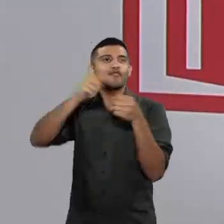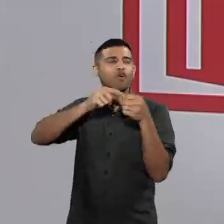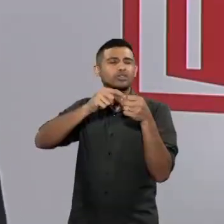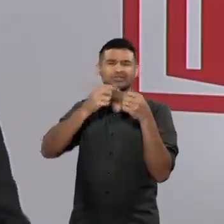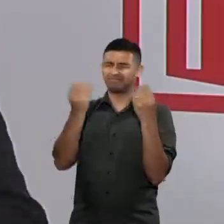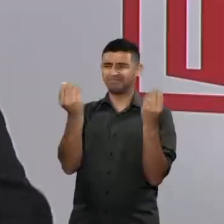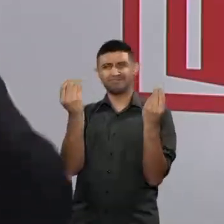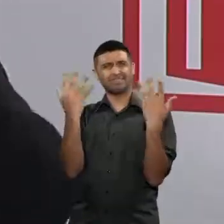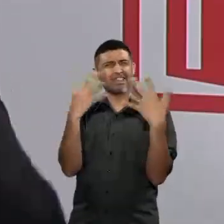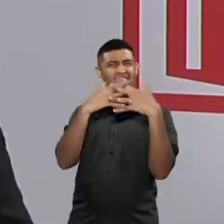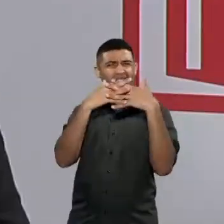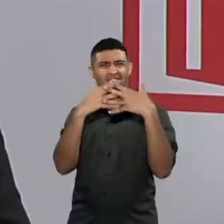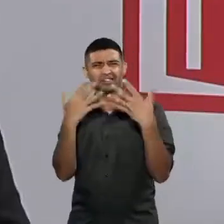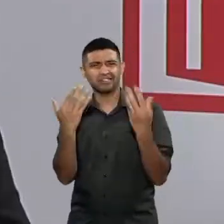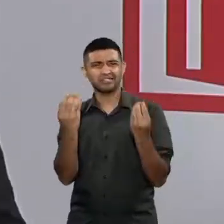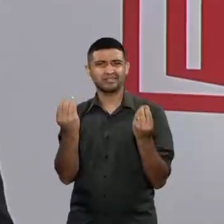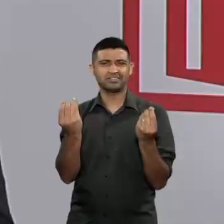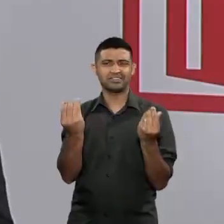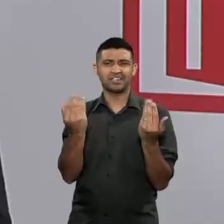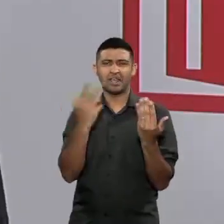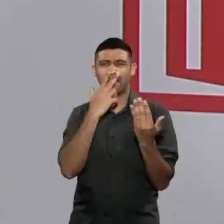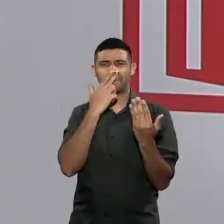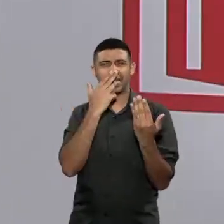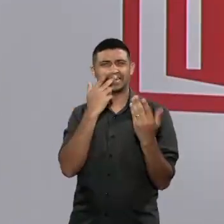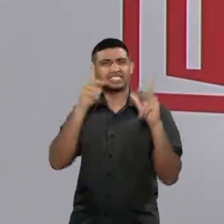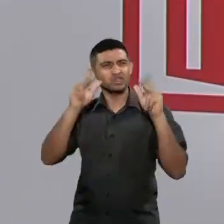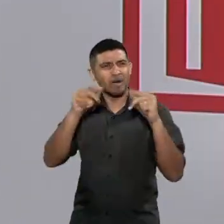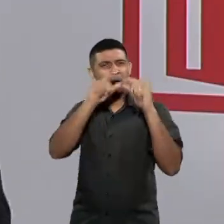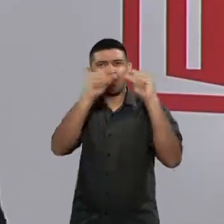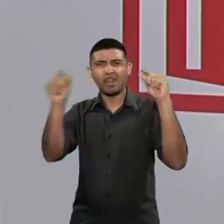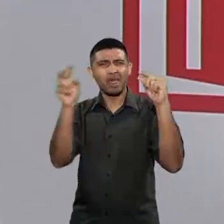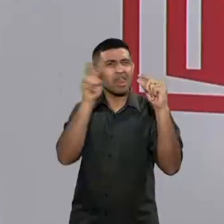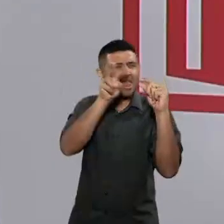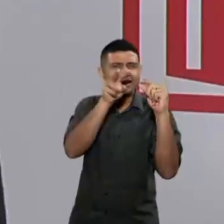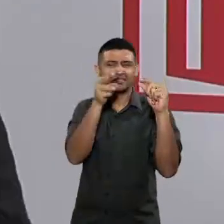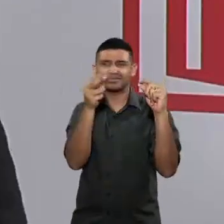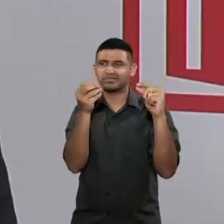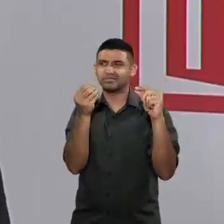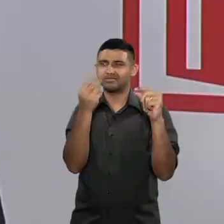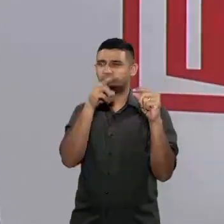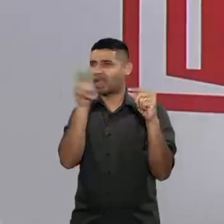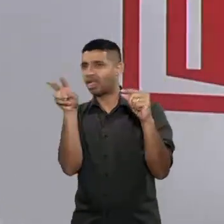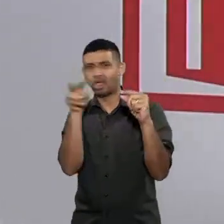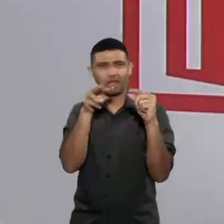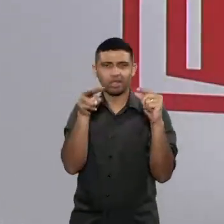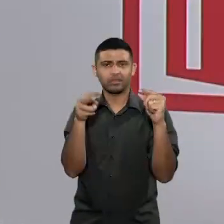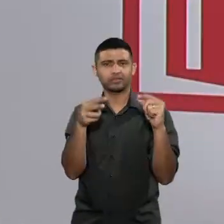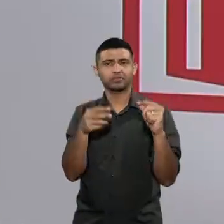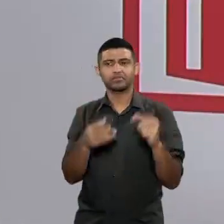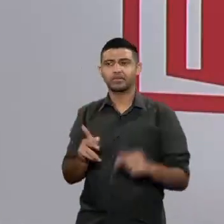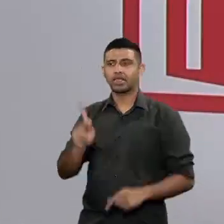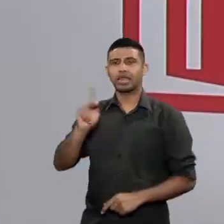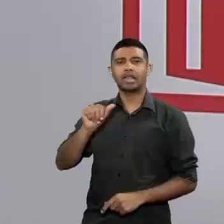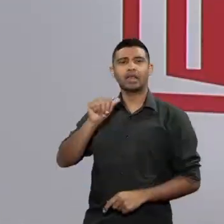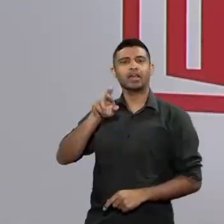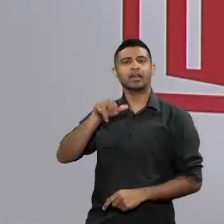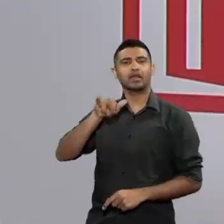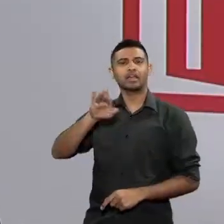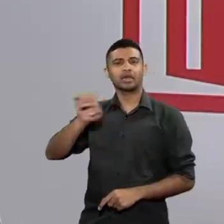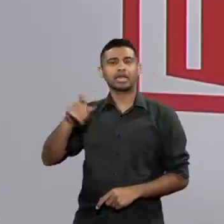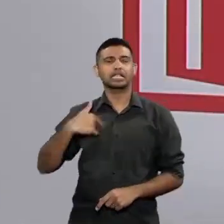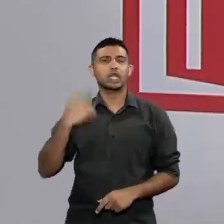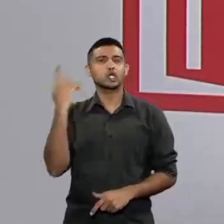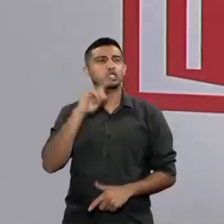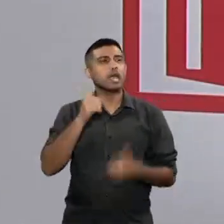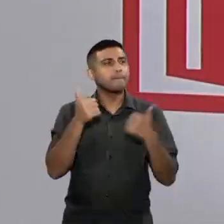já se perde, porque é visoespacial, não é uma visão parada. Por que a questão da Karina no